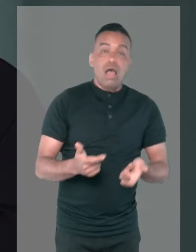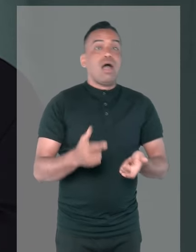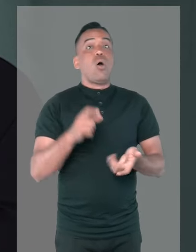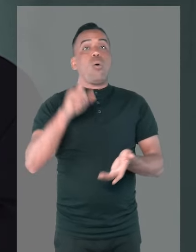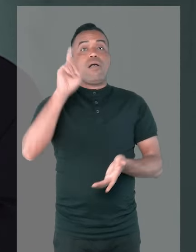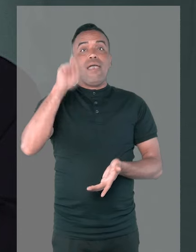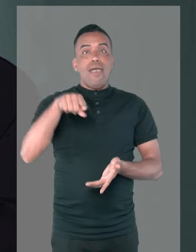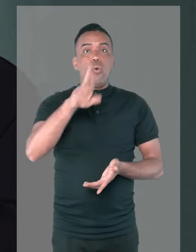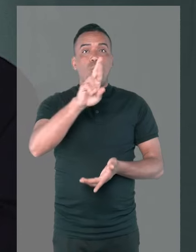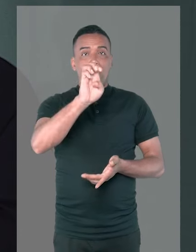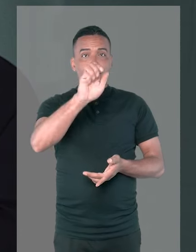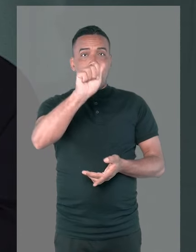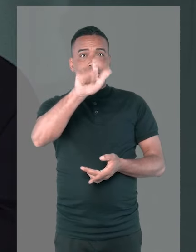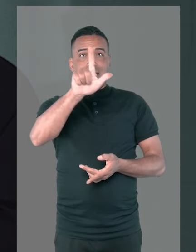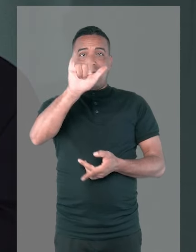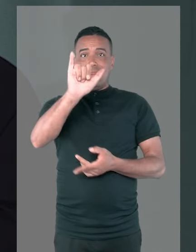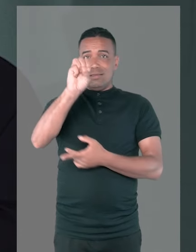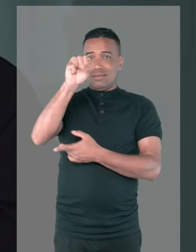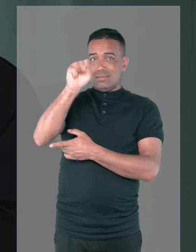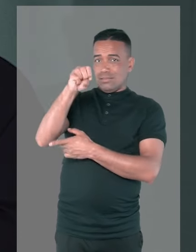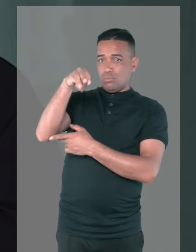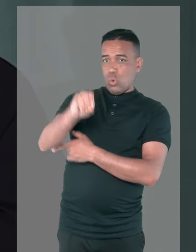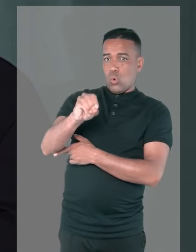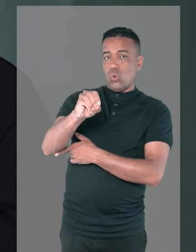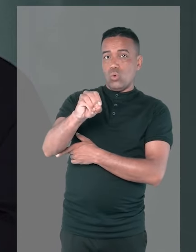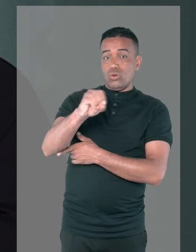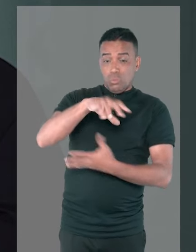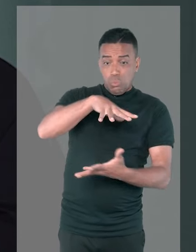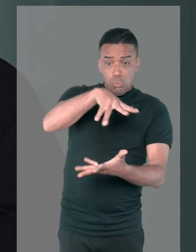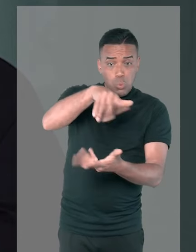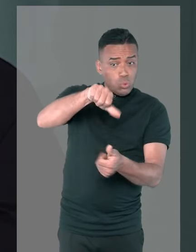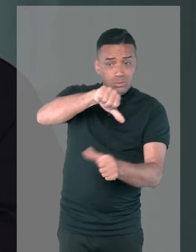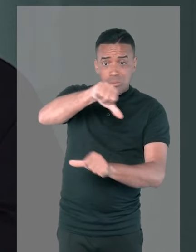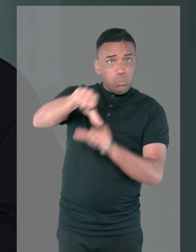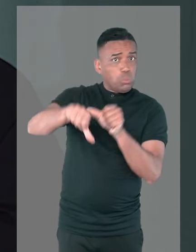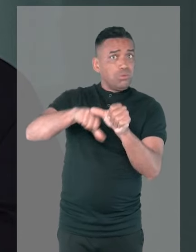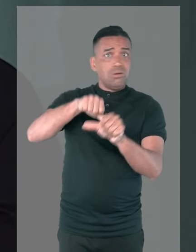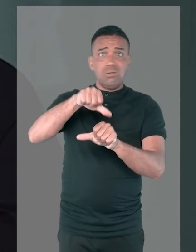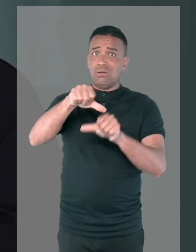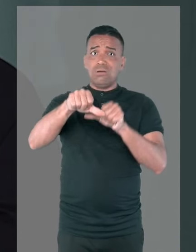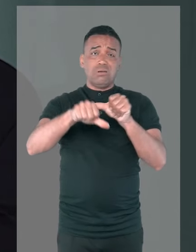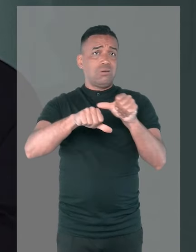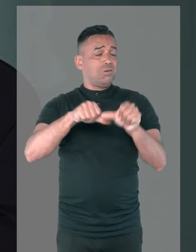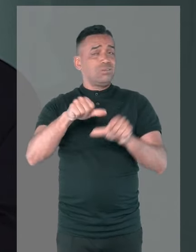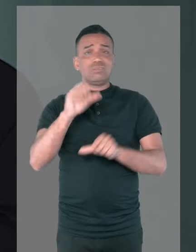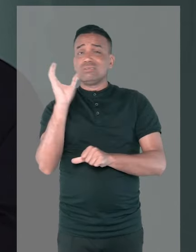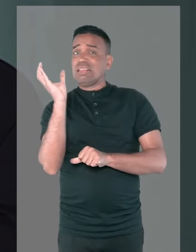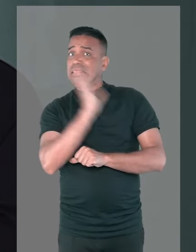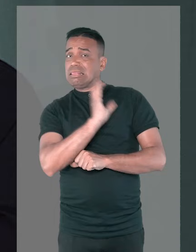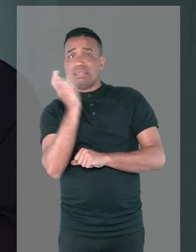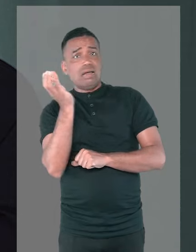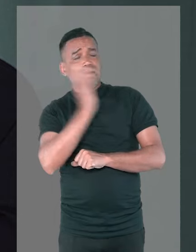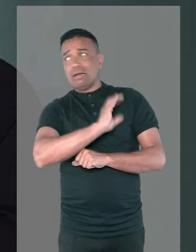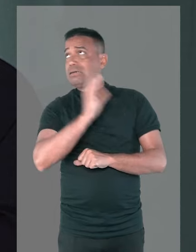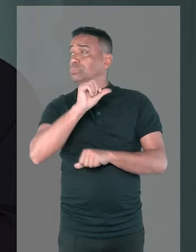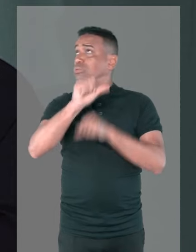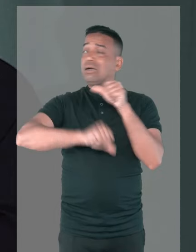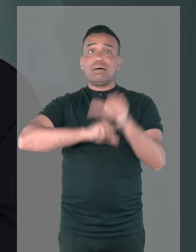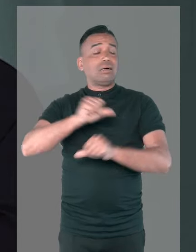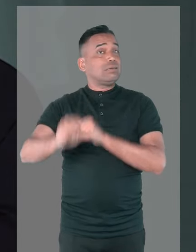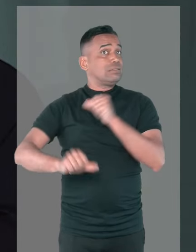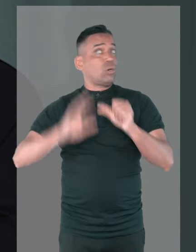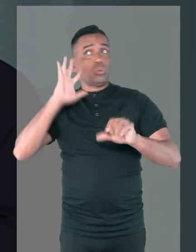realismo. Acho que o mundo está em ebulição, está se transformando com uma velocidade enorme.